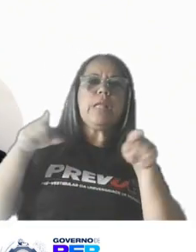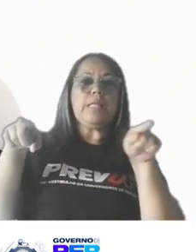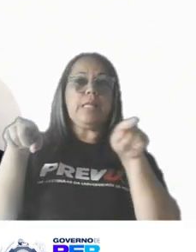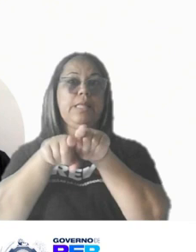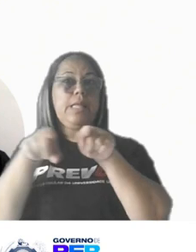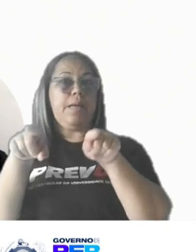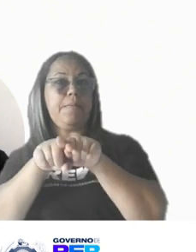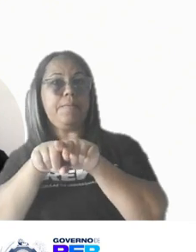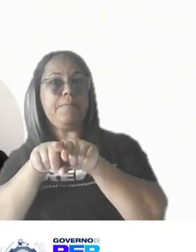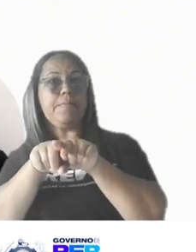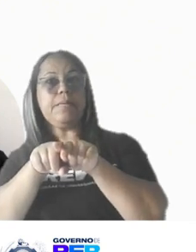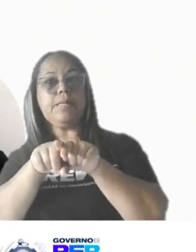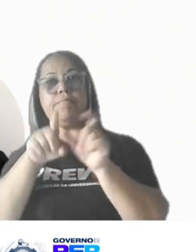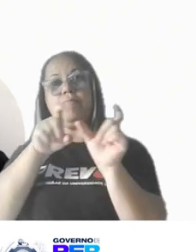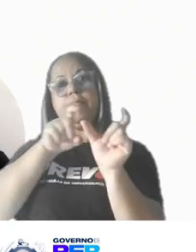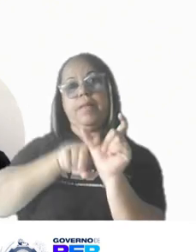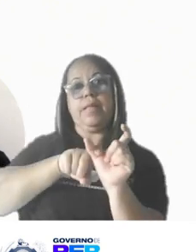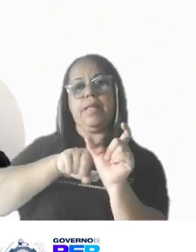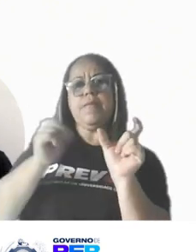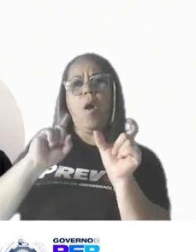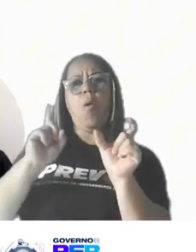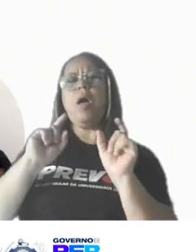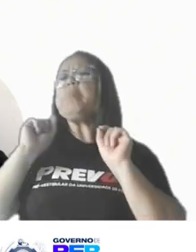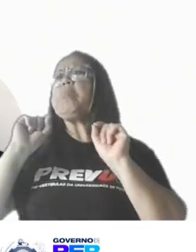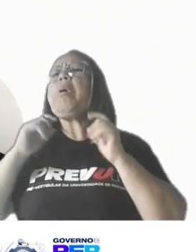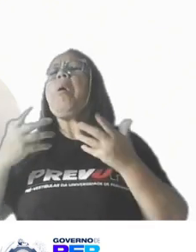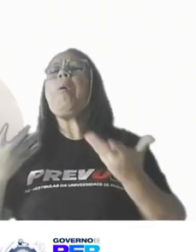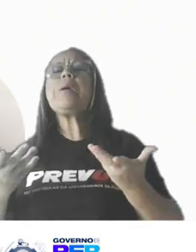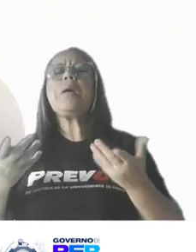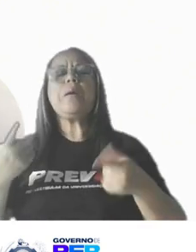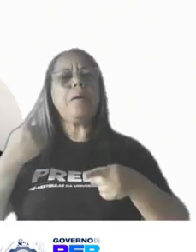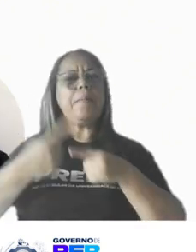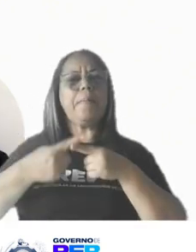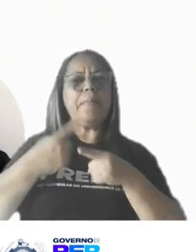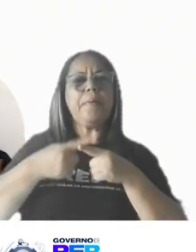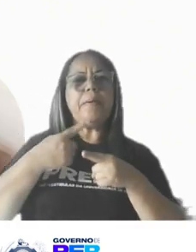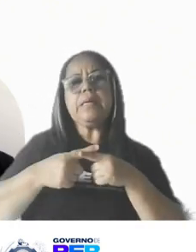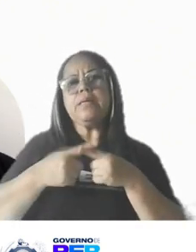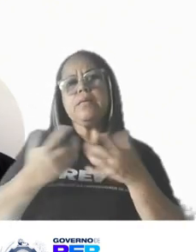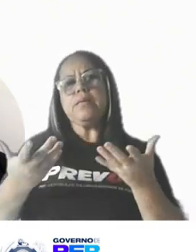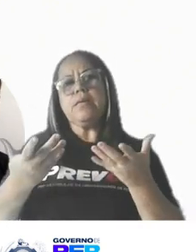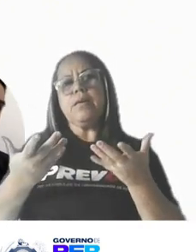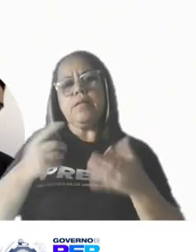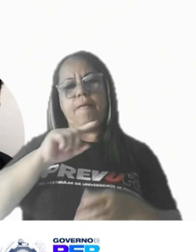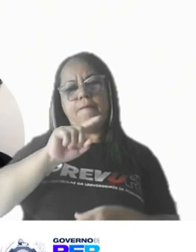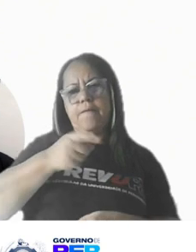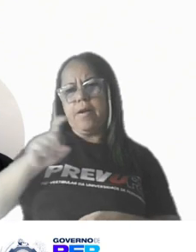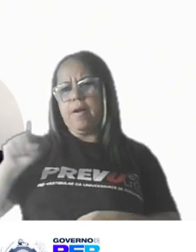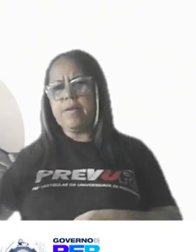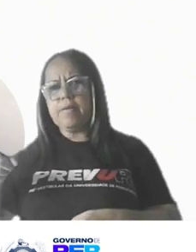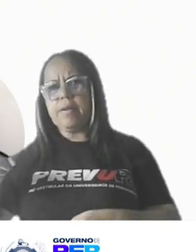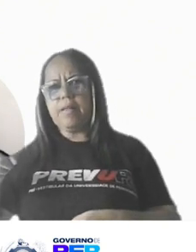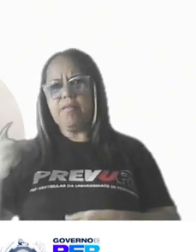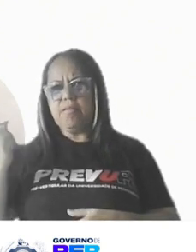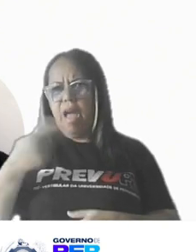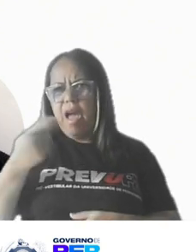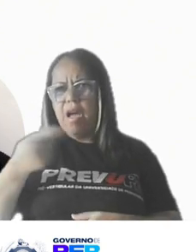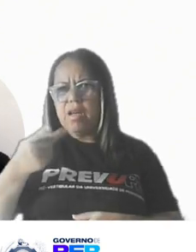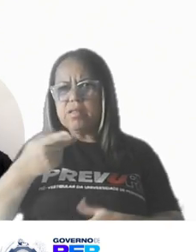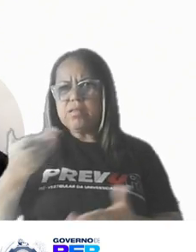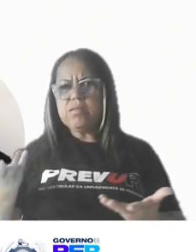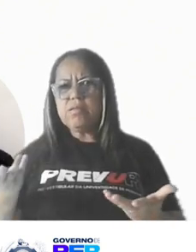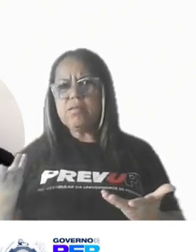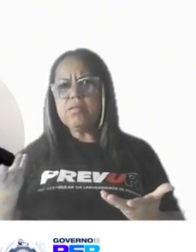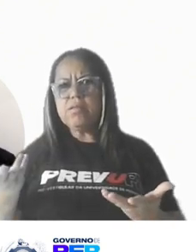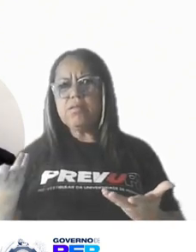não é um adjunto adnominal, o que ele é? E por que ele não está entre vírgulas? Está errado porque não está com